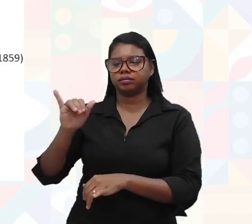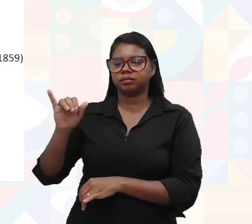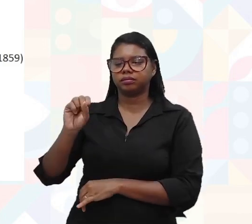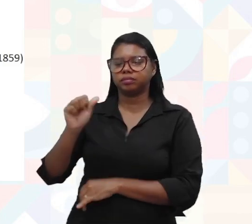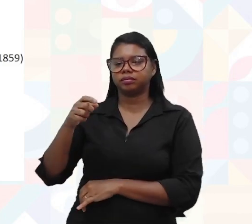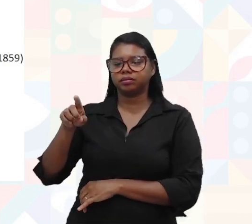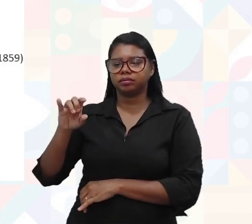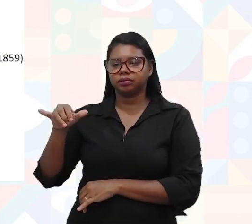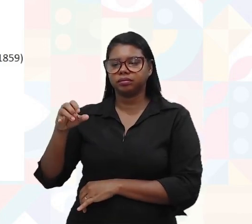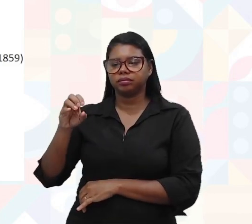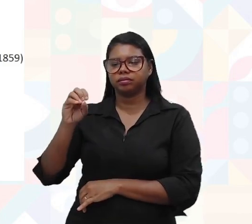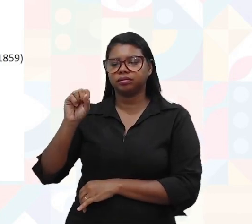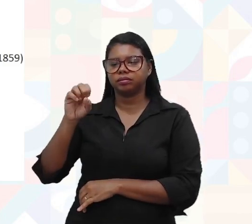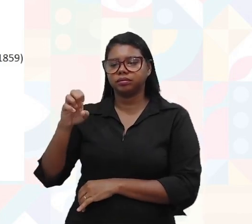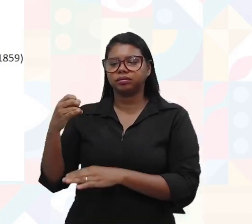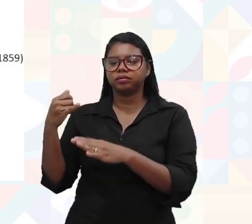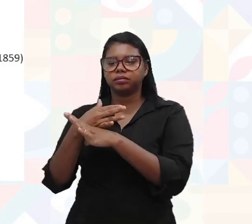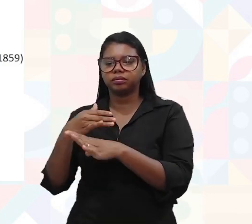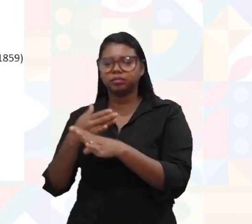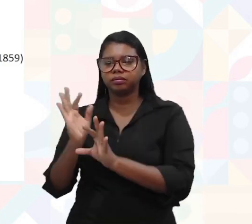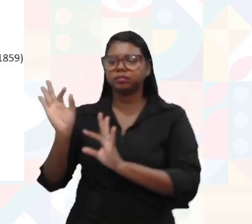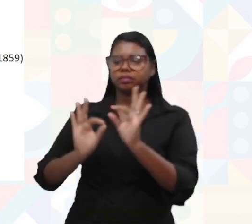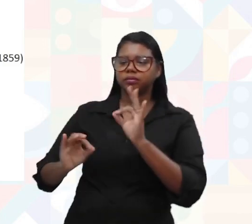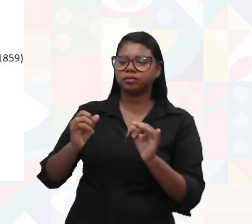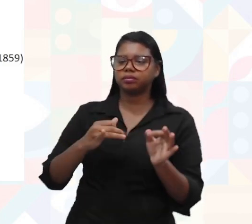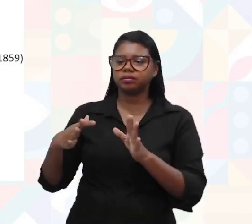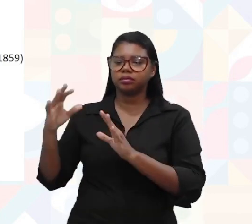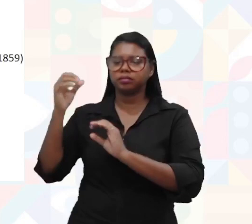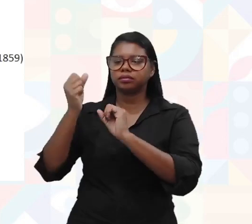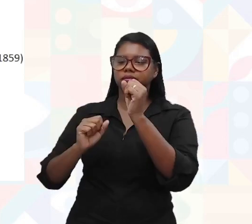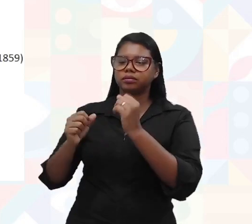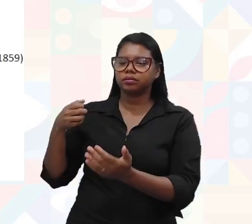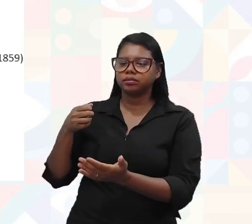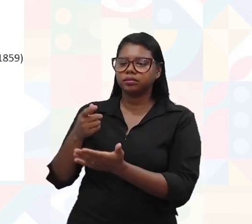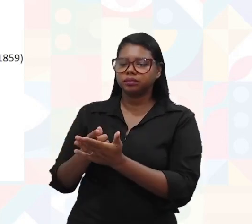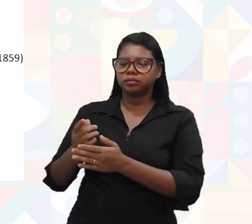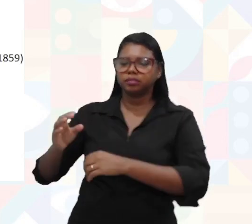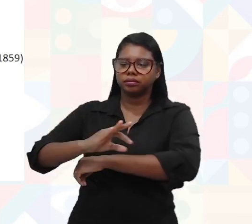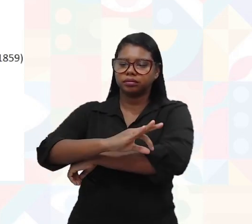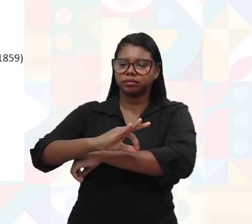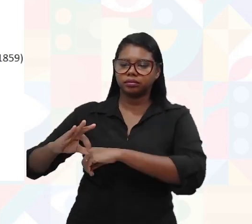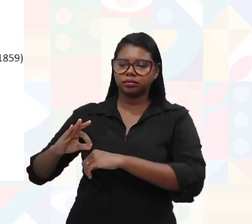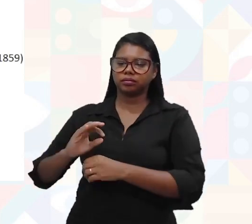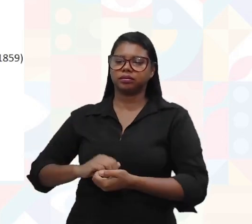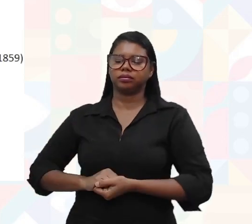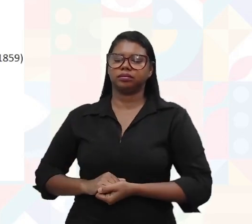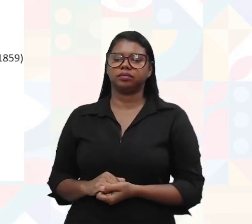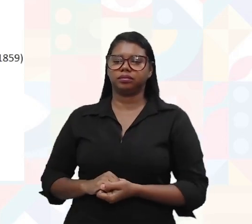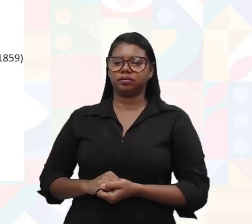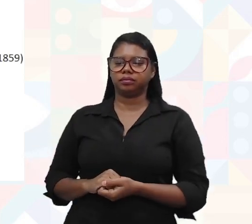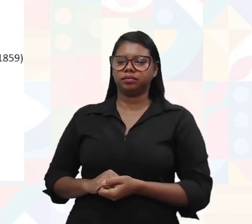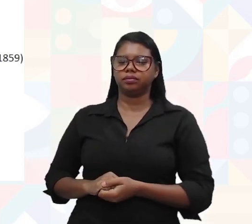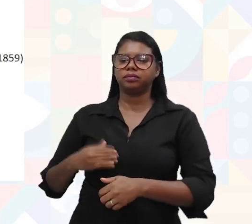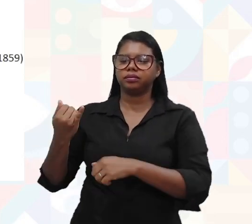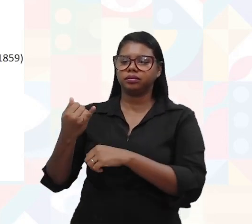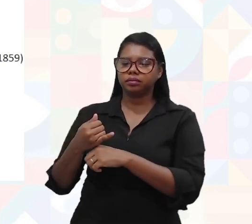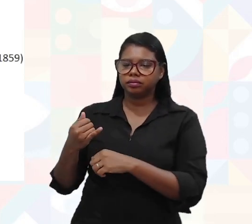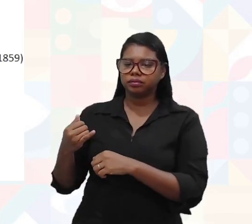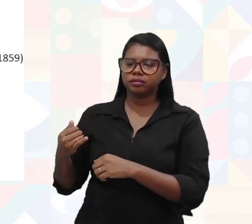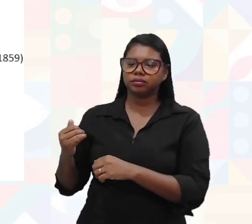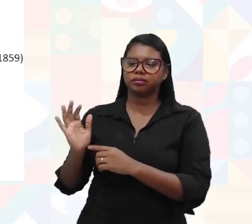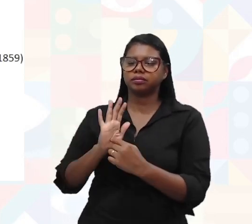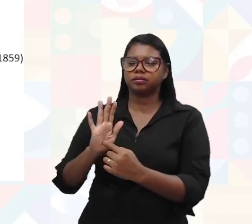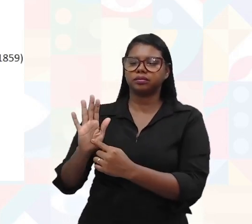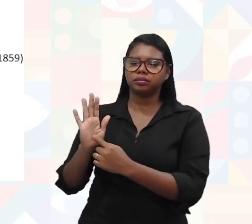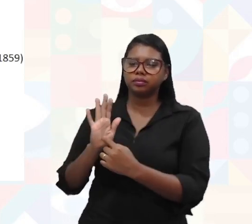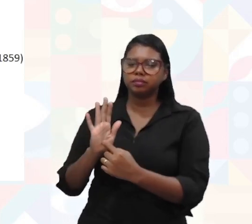princípio, né, de produção em série de elementos de composição arquitetônica. E ali do lado, dentro da questão do